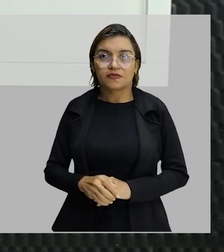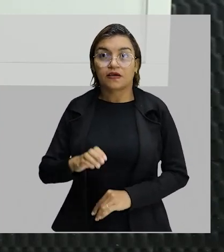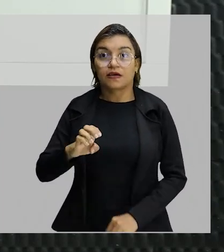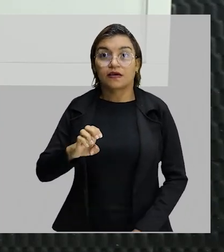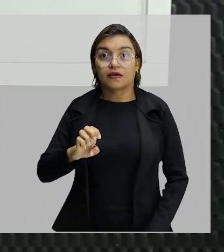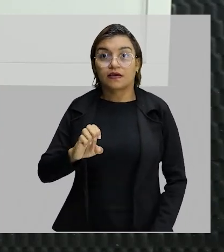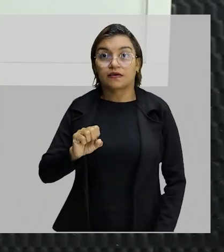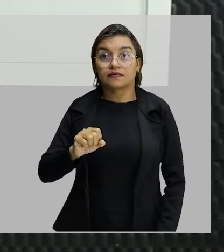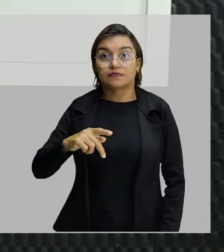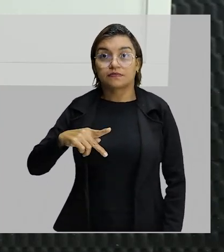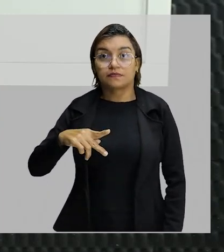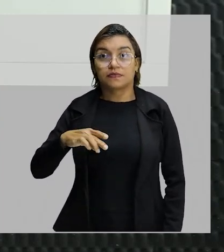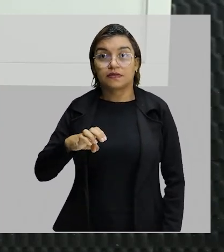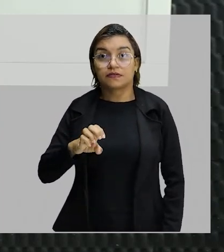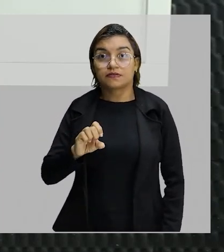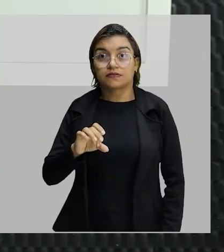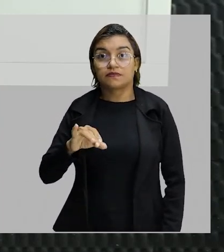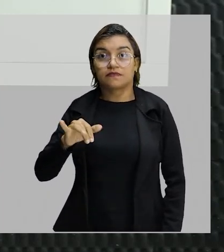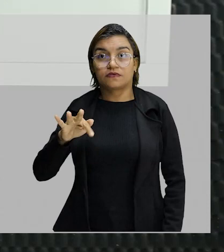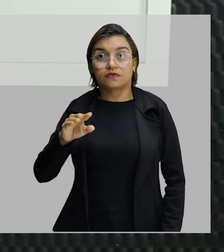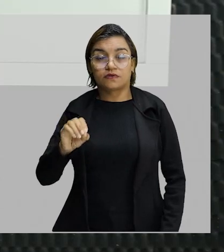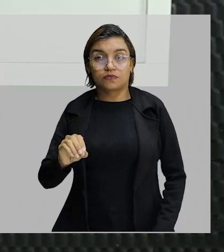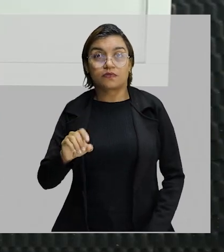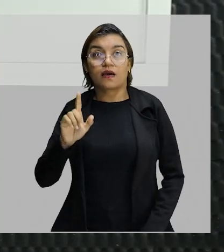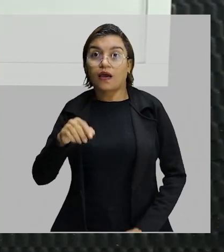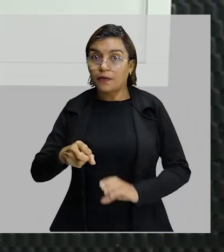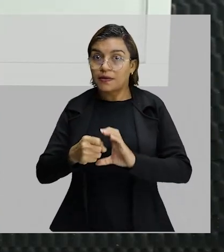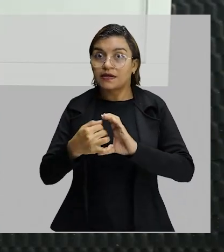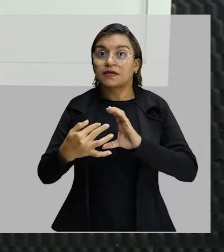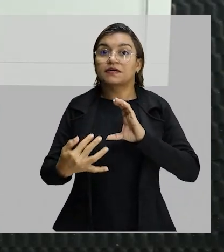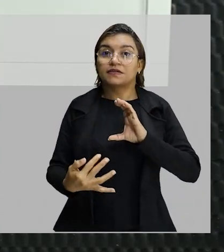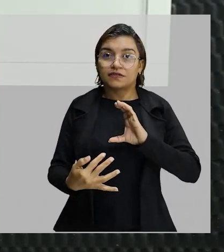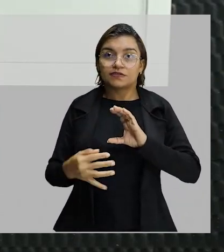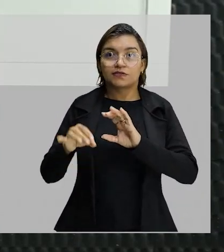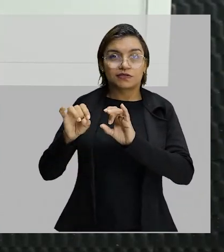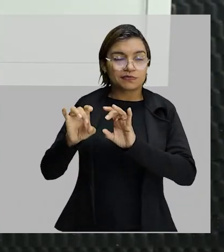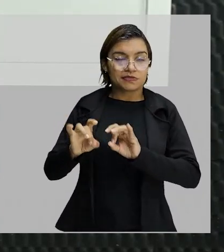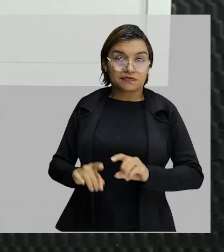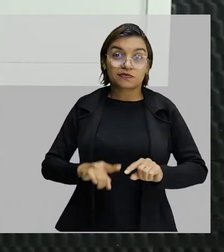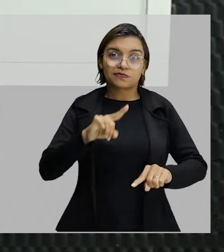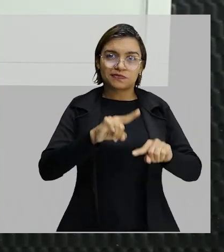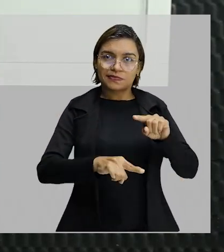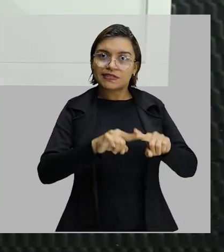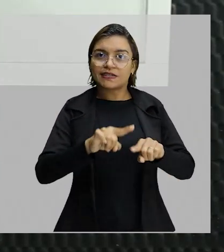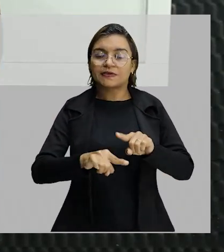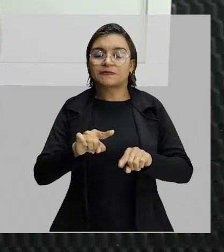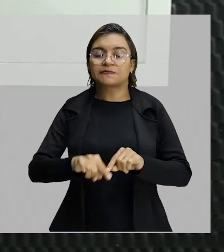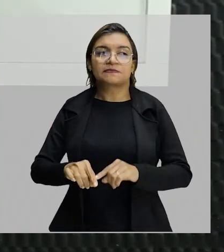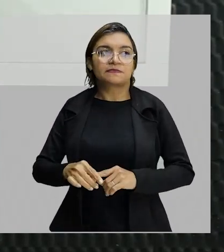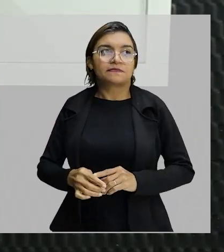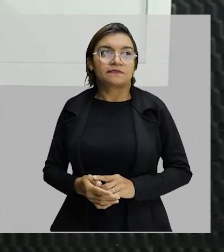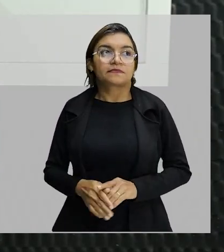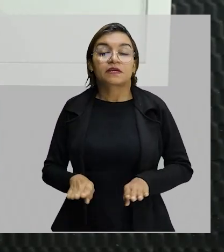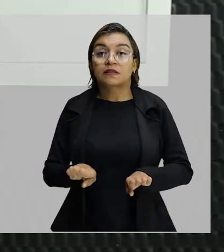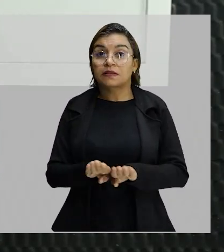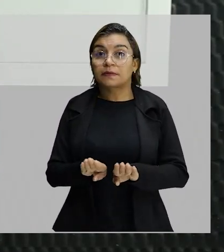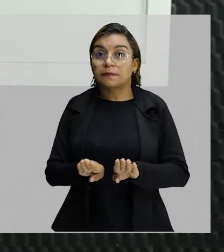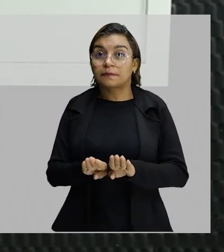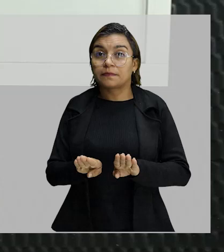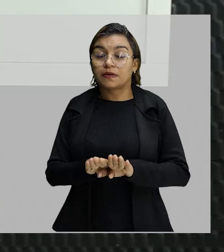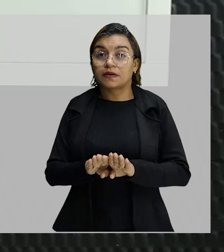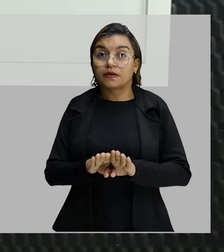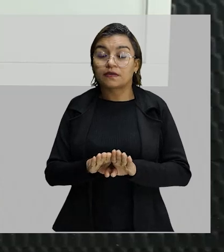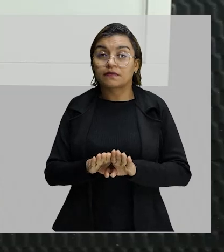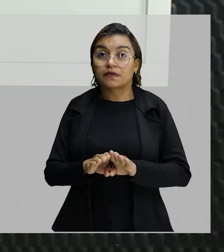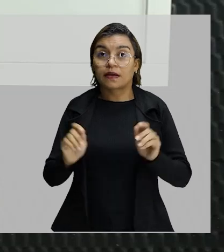porque ele é uma característica específica do material, certo? Também chamado de capacidade